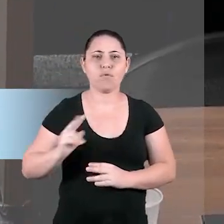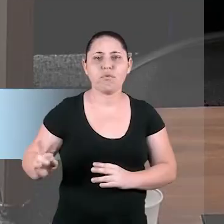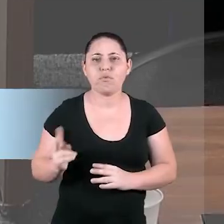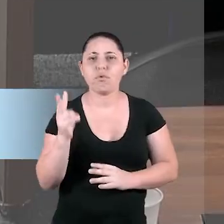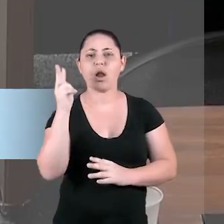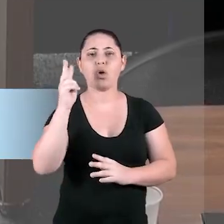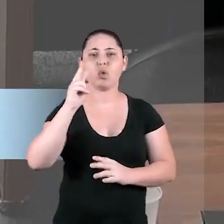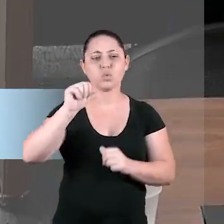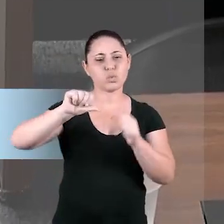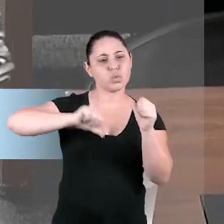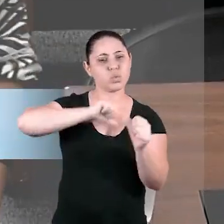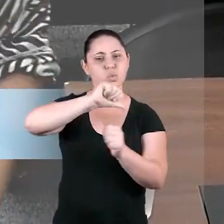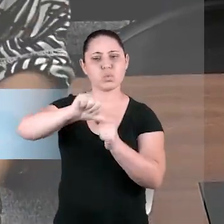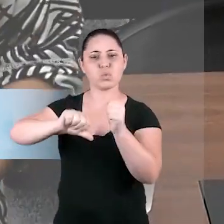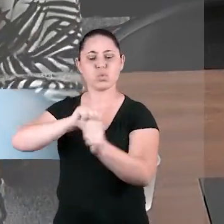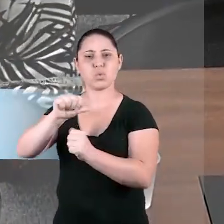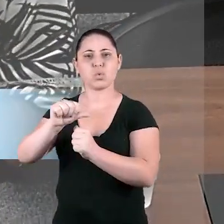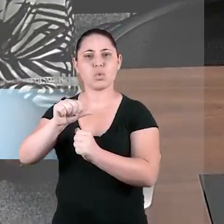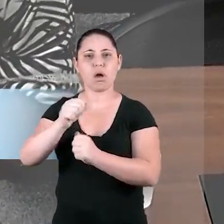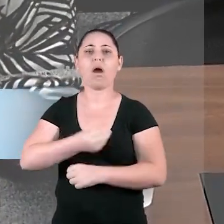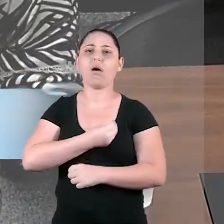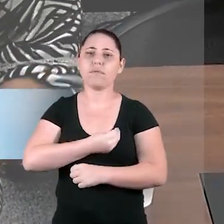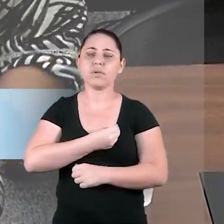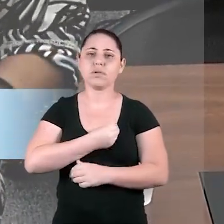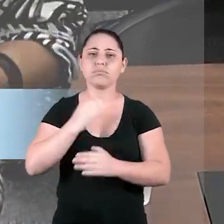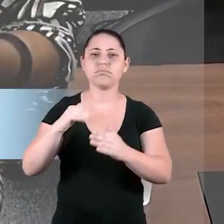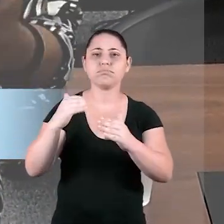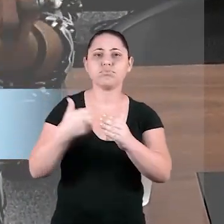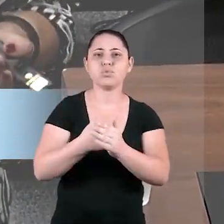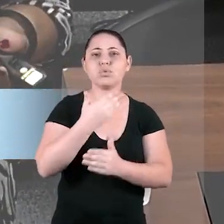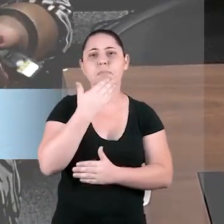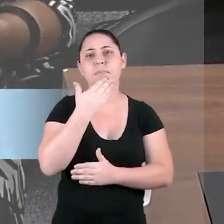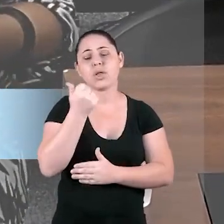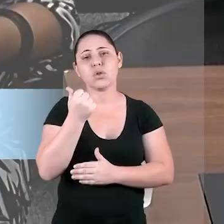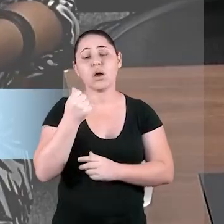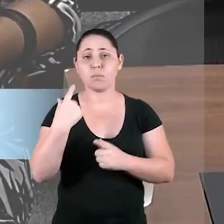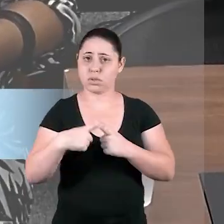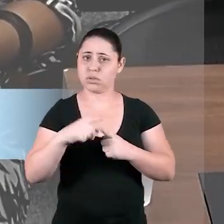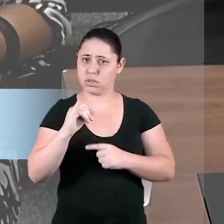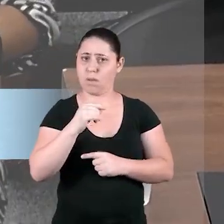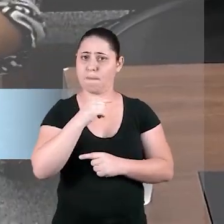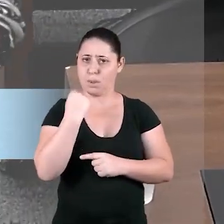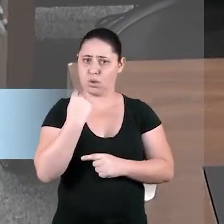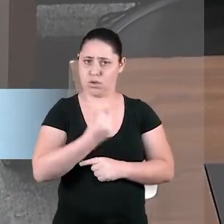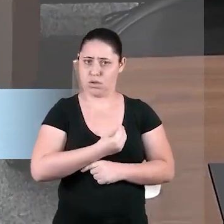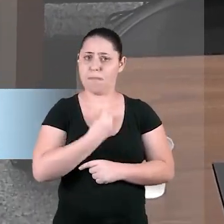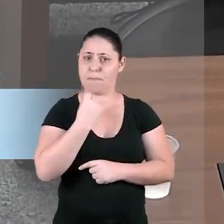nossos valores, a gente vive de uma forma diferente. E se a gente quer morrer bem, nós temos que viver bem